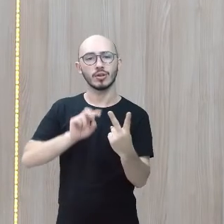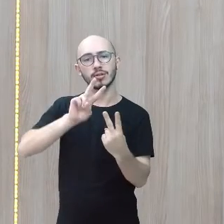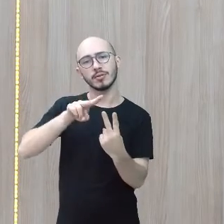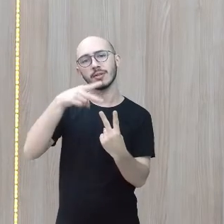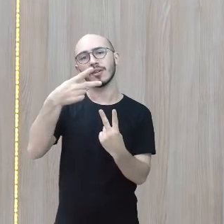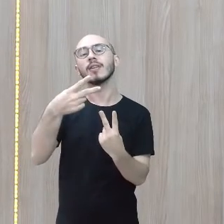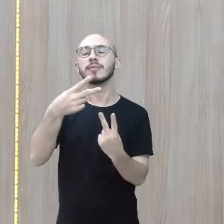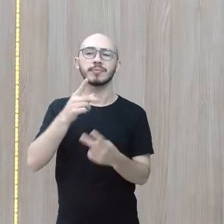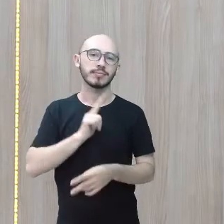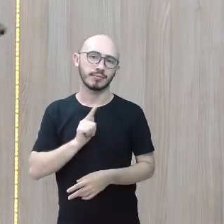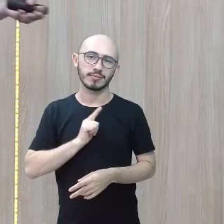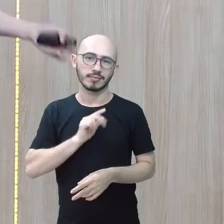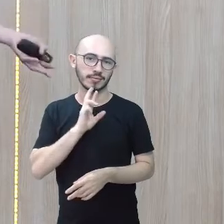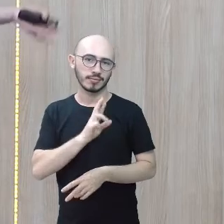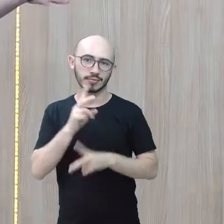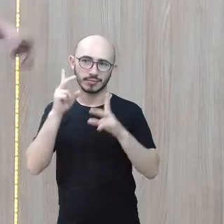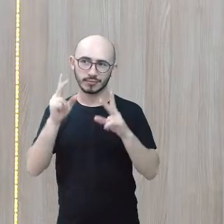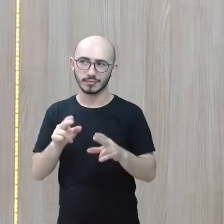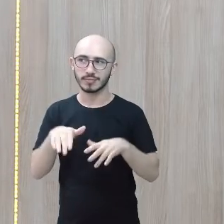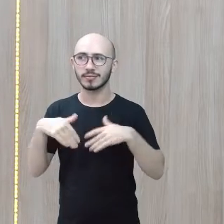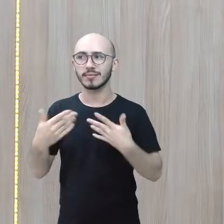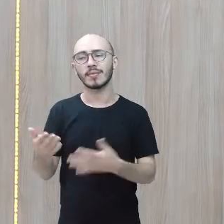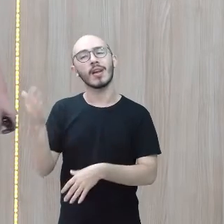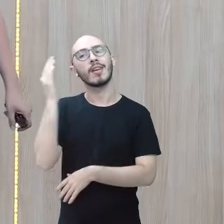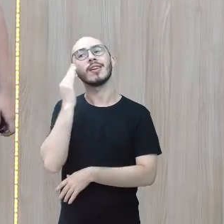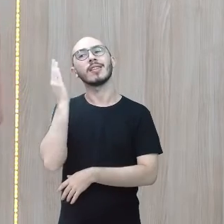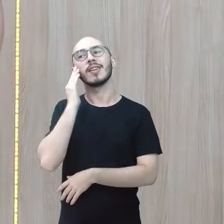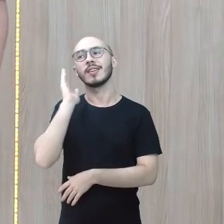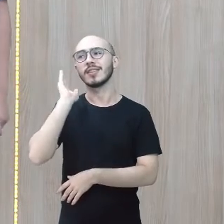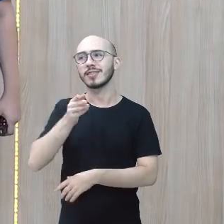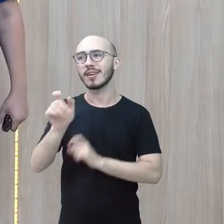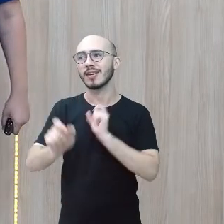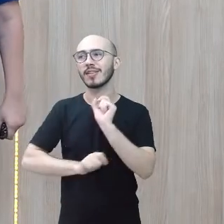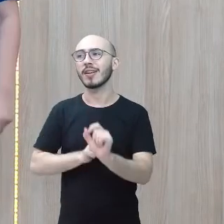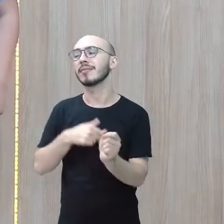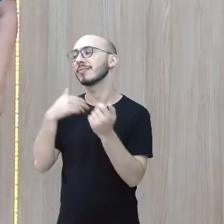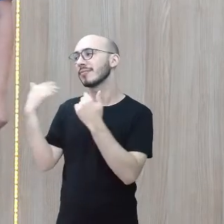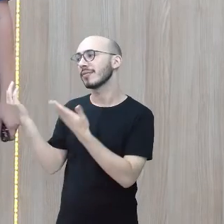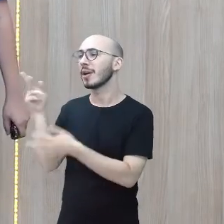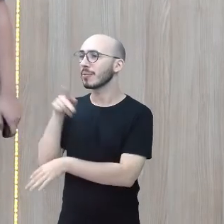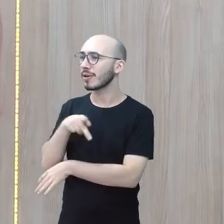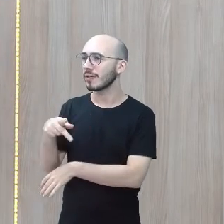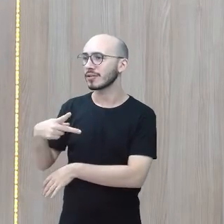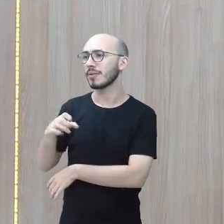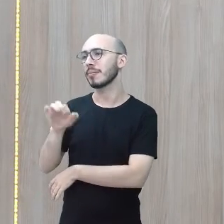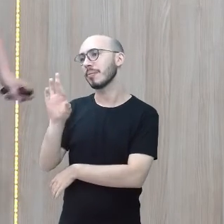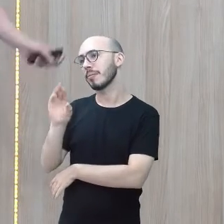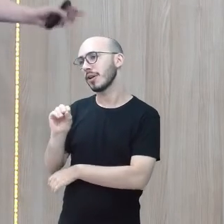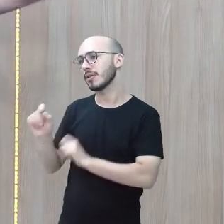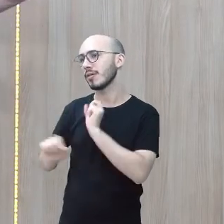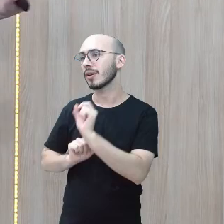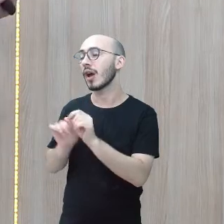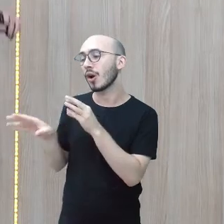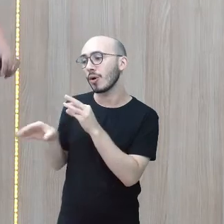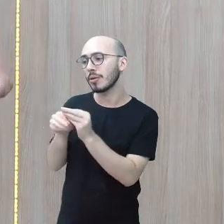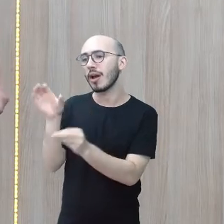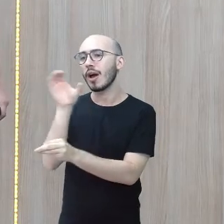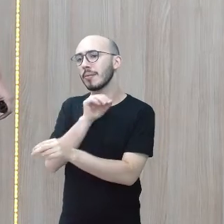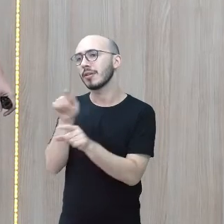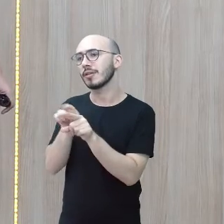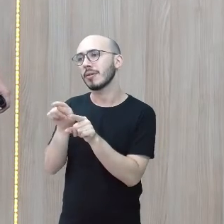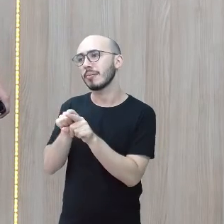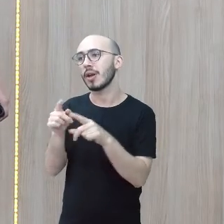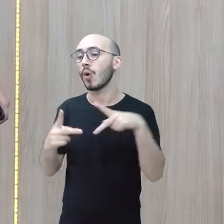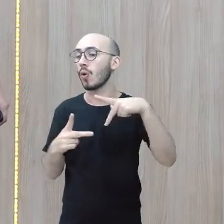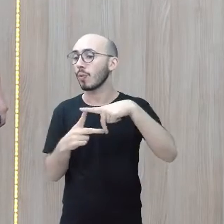número elevado ao quadrado. Tá bom, meninos? Já entendi. Deixa eu passar aqui a palavrinha para o professor Pedro, para ele falar um pouquinho rapidamente sobre esse